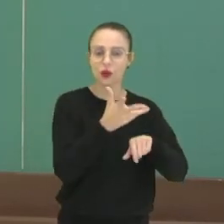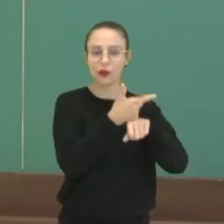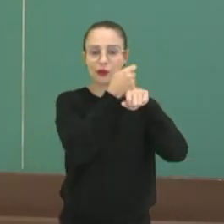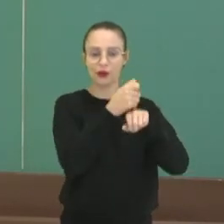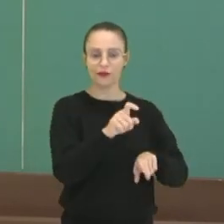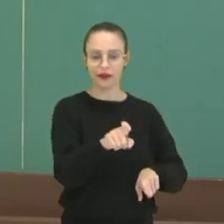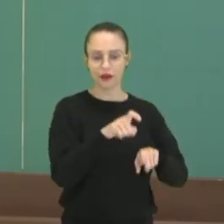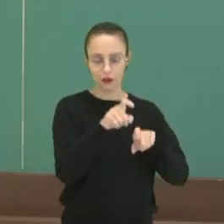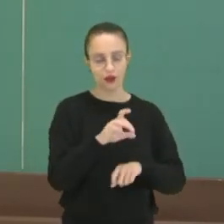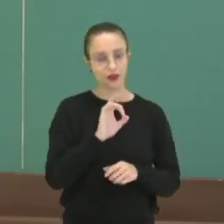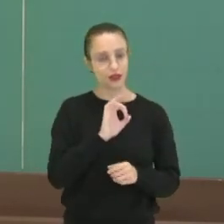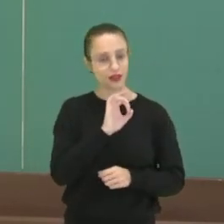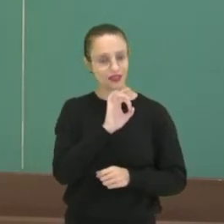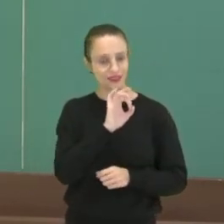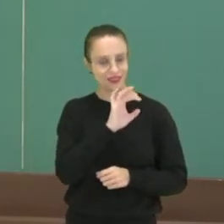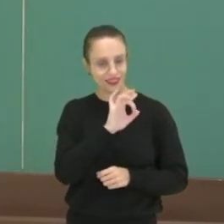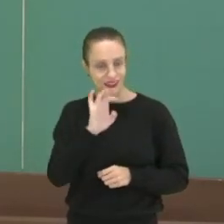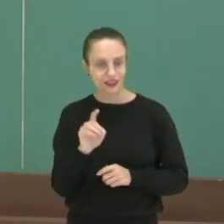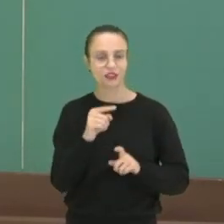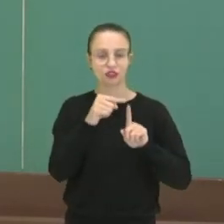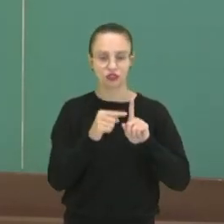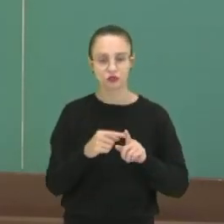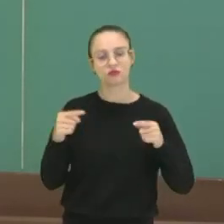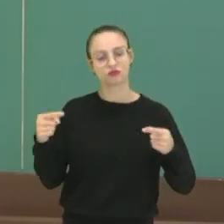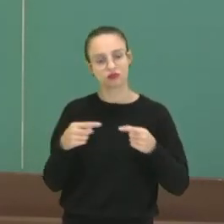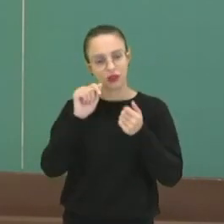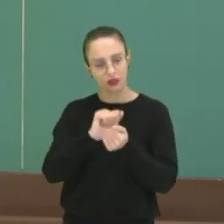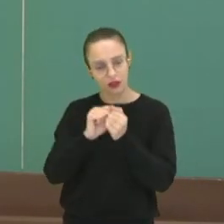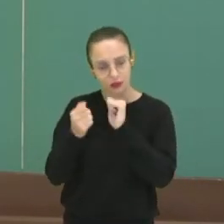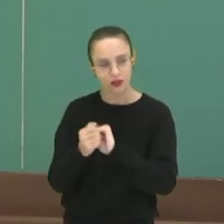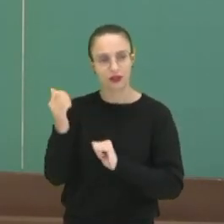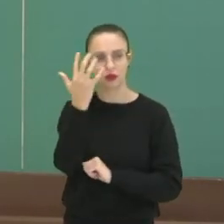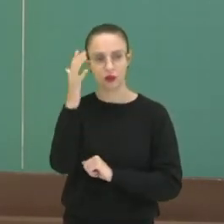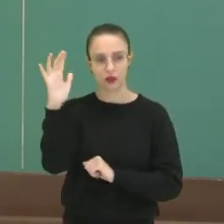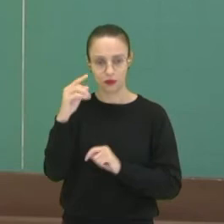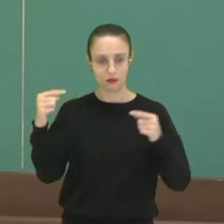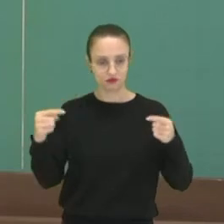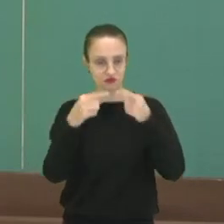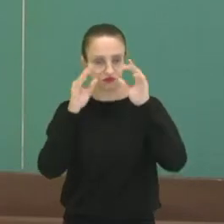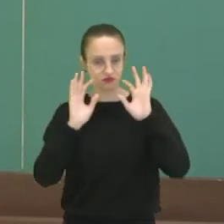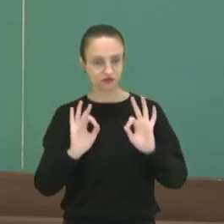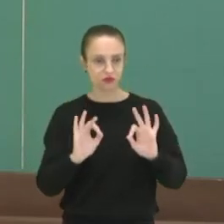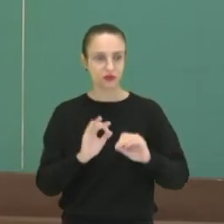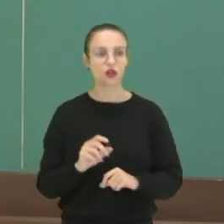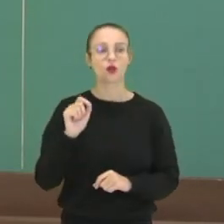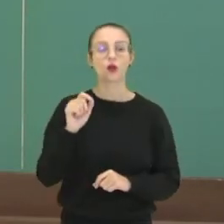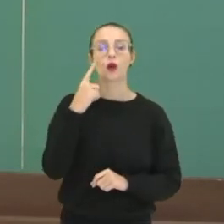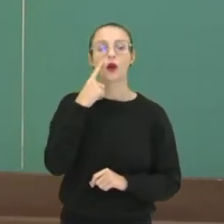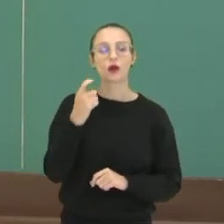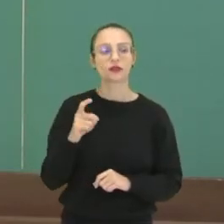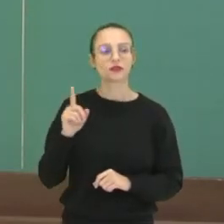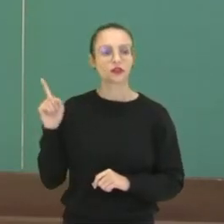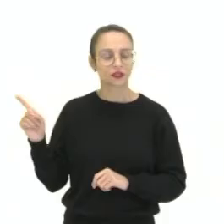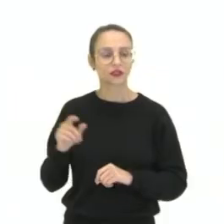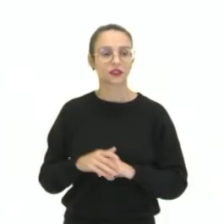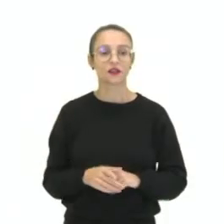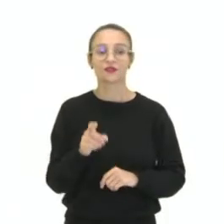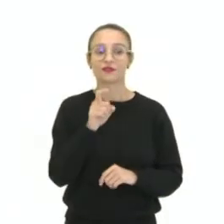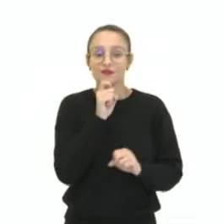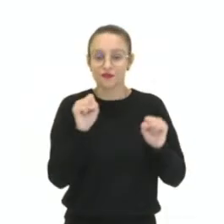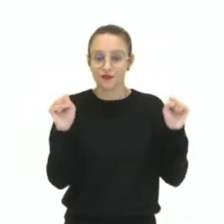Cada espécie vai se adaptar a determinadas condições ali, né? E aí vamos ver que interessante, né? O frio